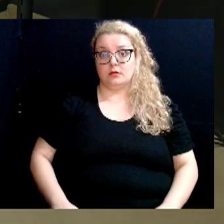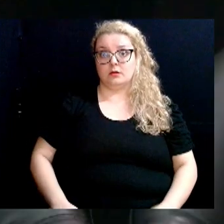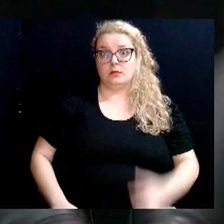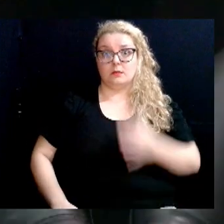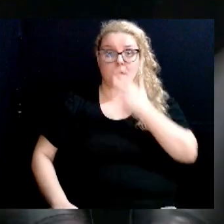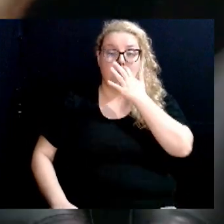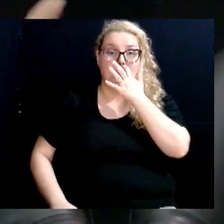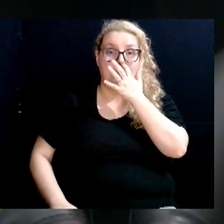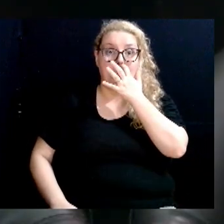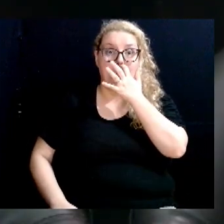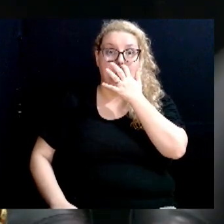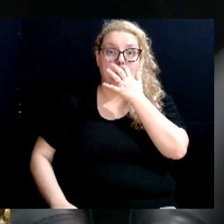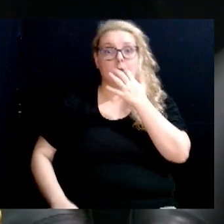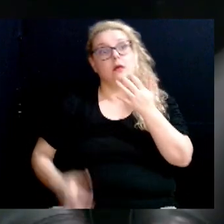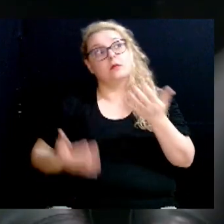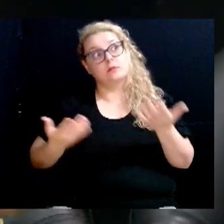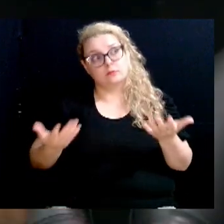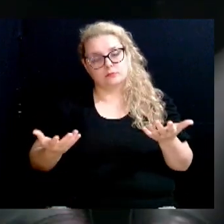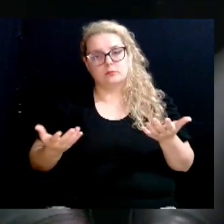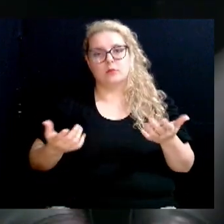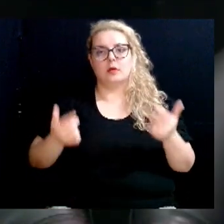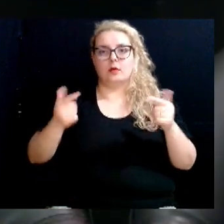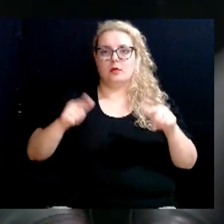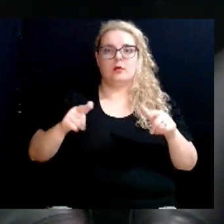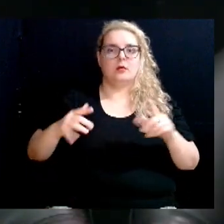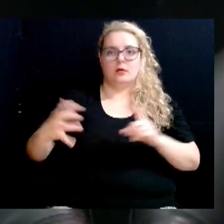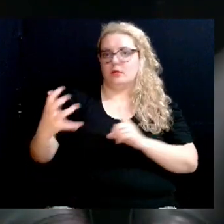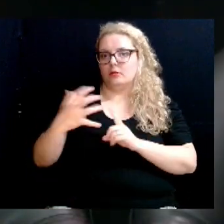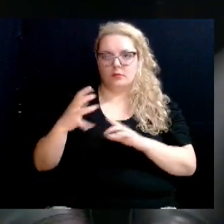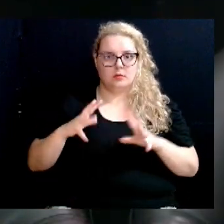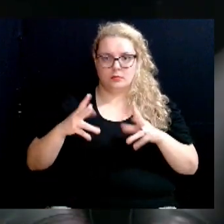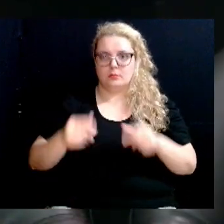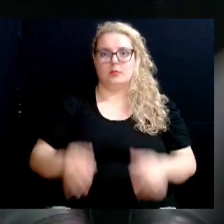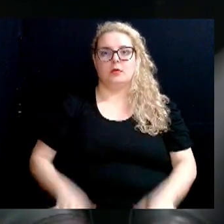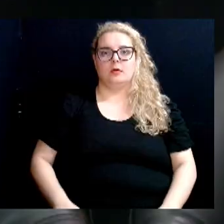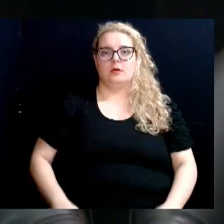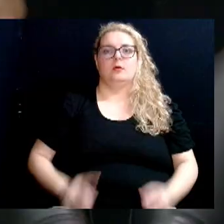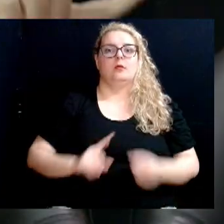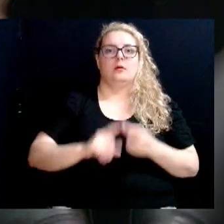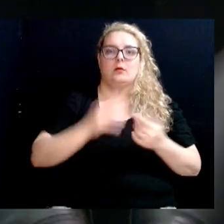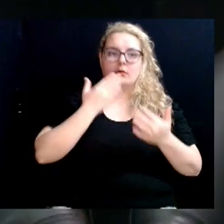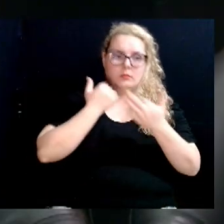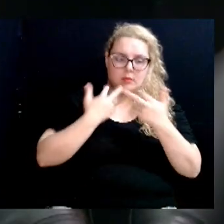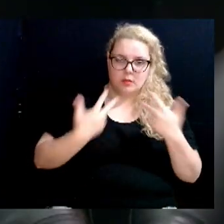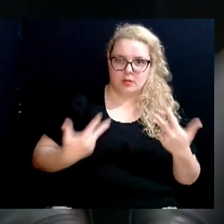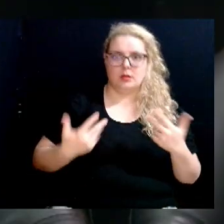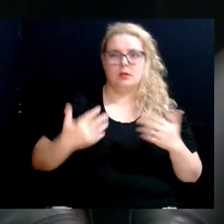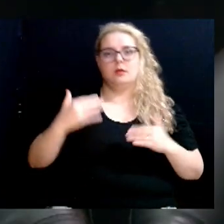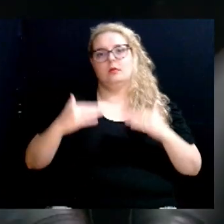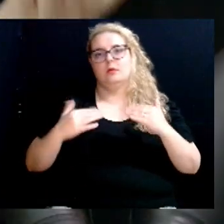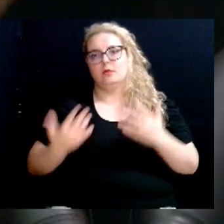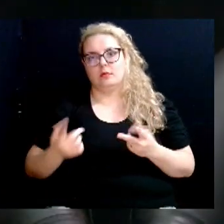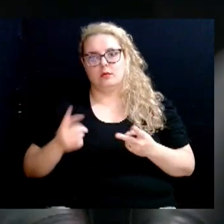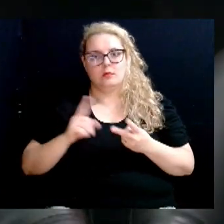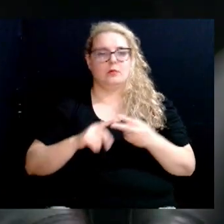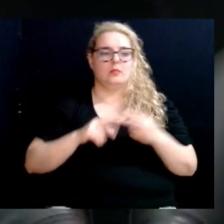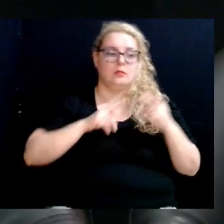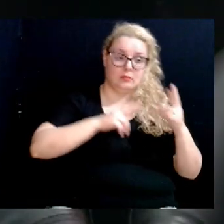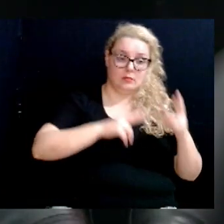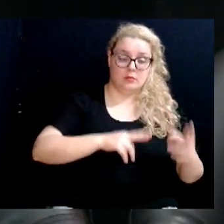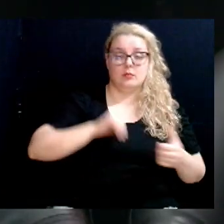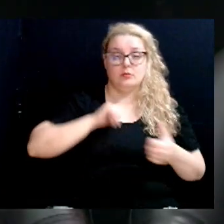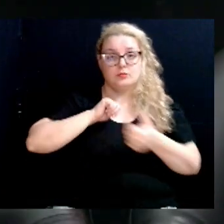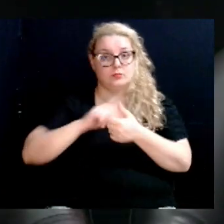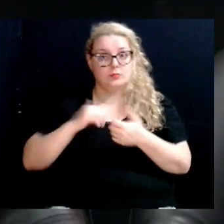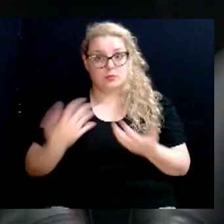que é o ambiente, né, Mirna? Tá. Então, assim, uma alimentação balanceada, um sono de qualidade,